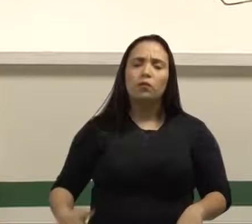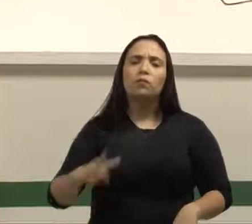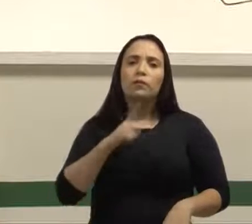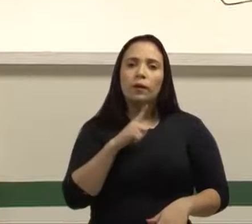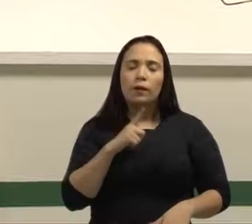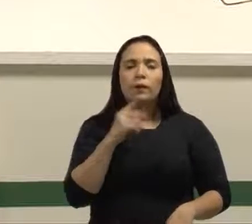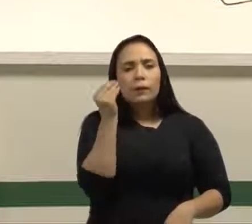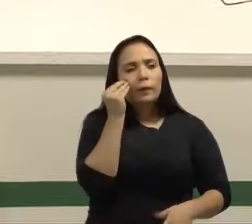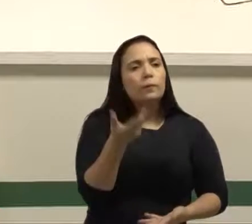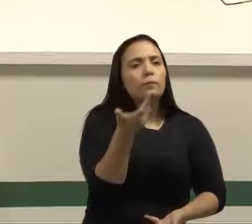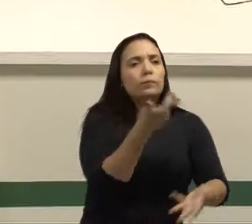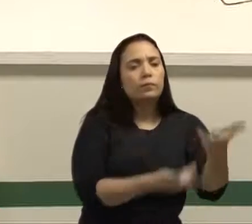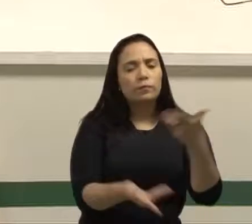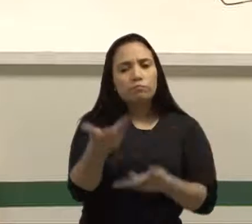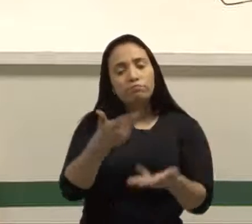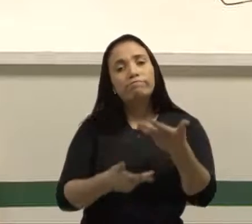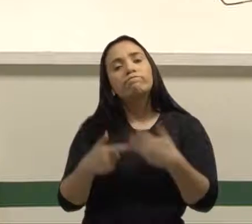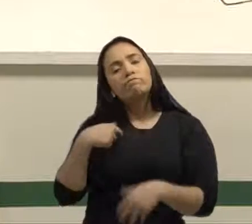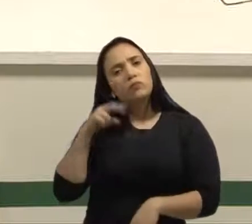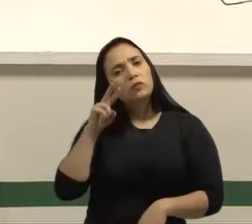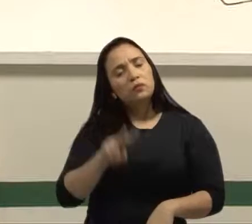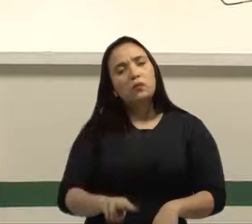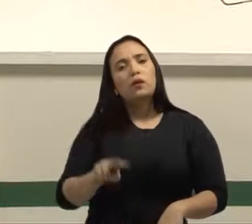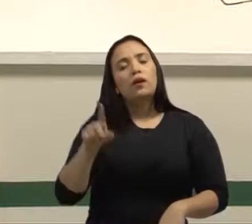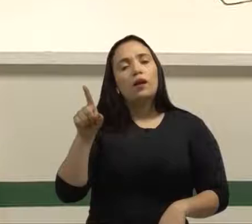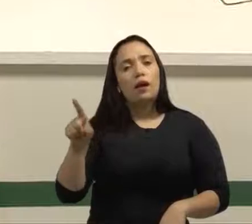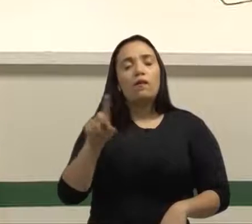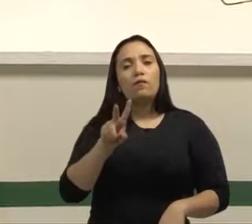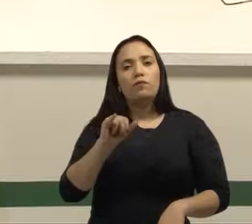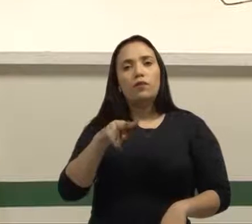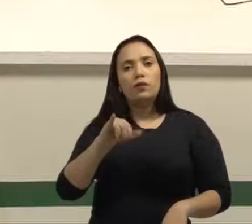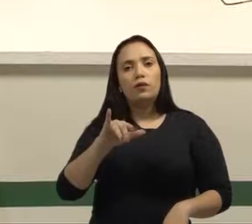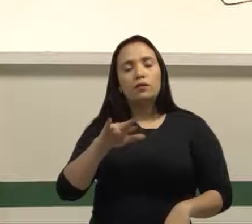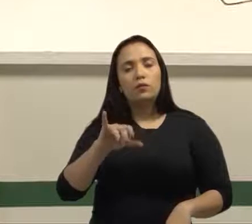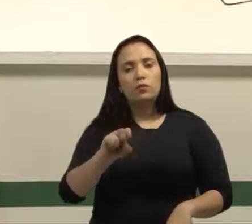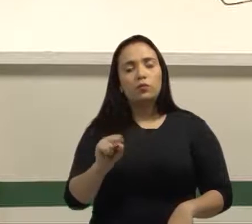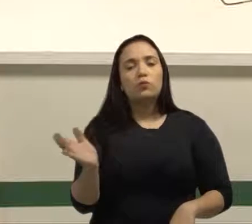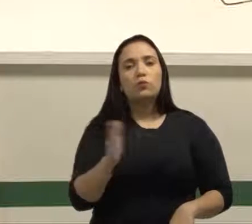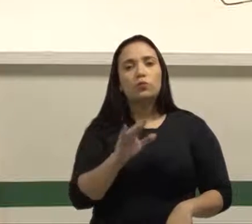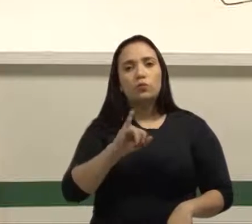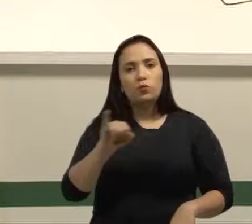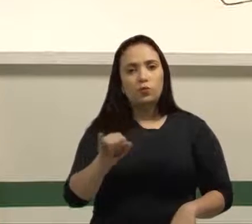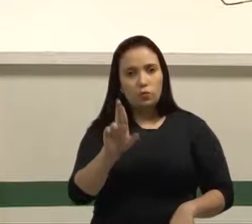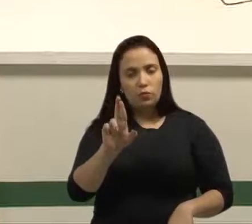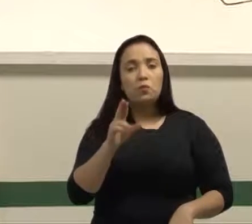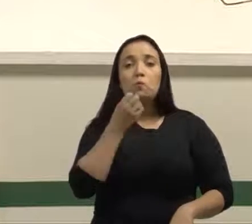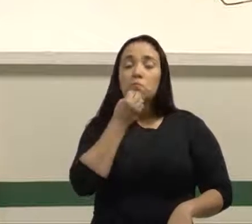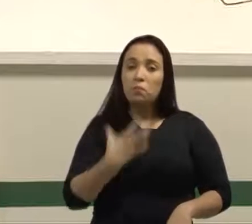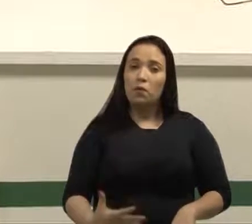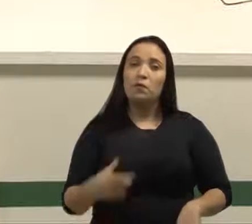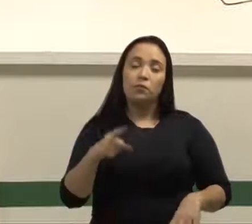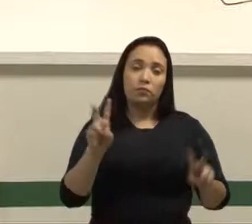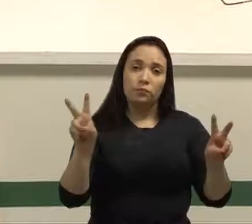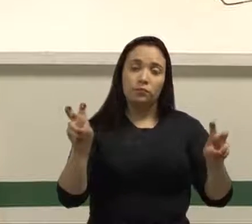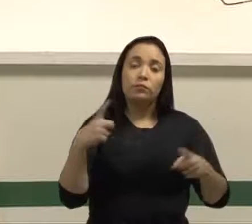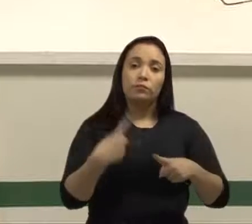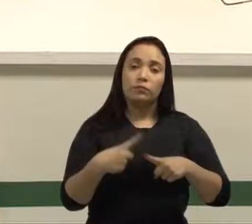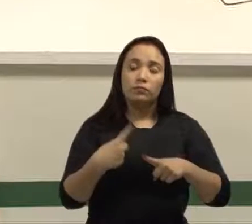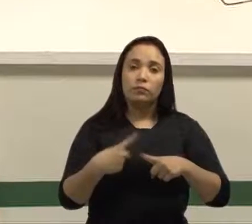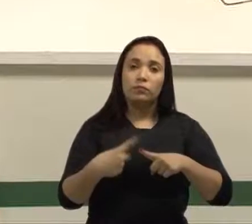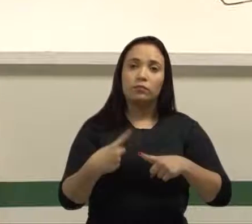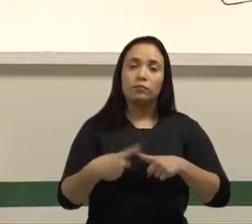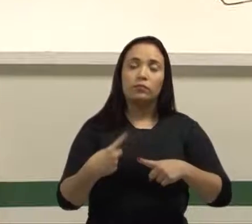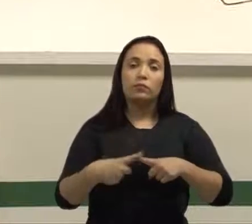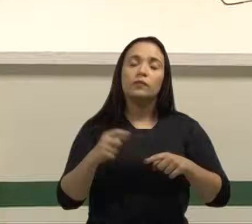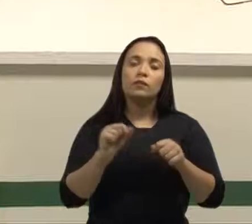entrevista, um pronunciamento do ministro Jungmann, Luiz. É importante eu falar disso aqui agora, porque foi feita